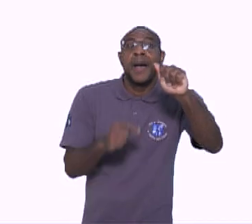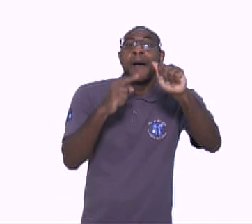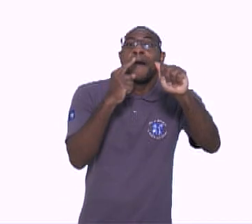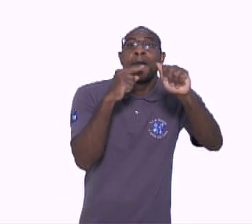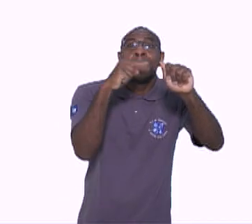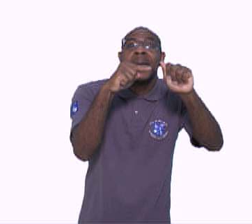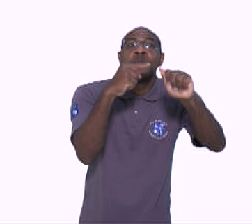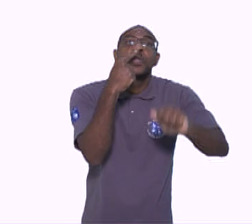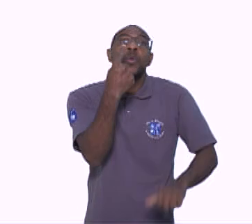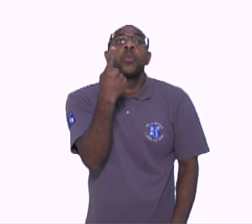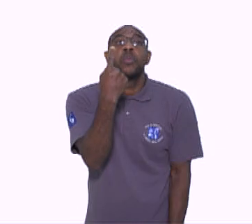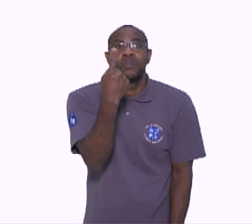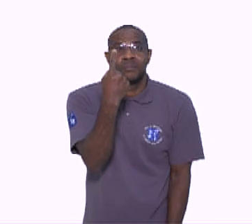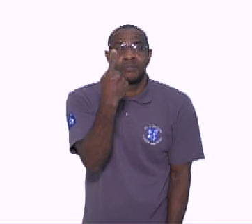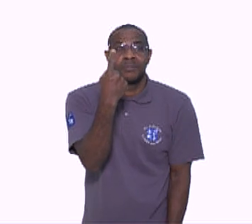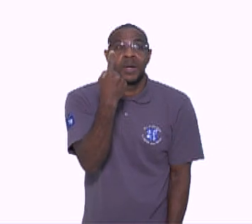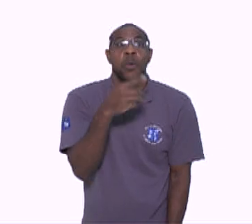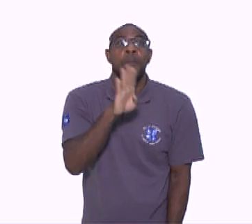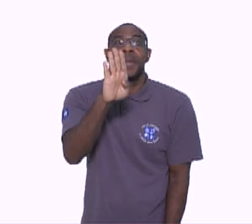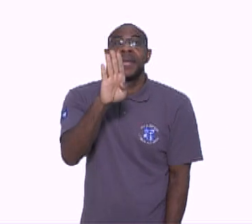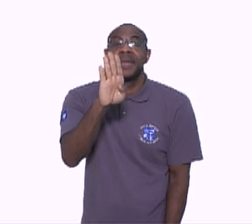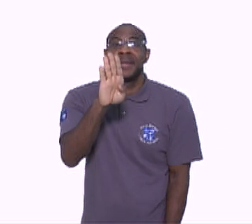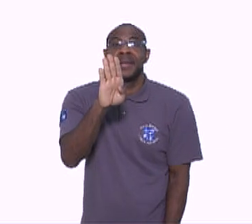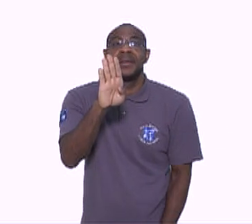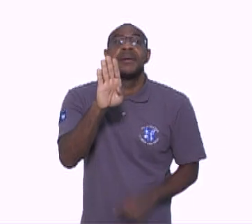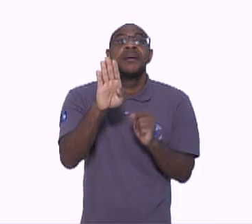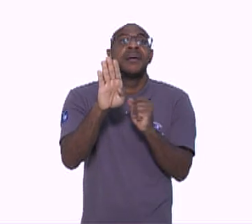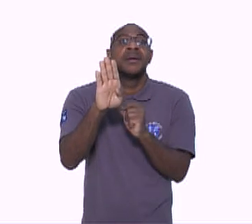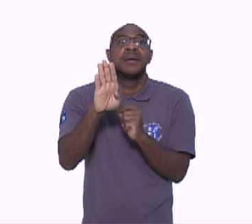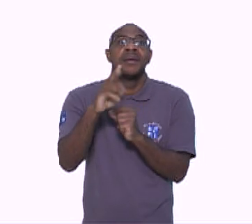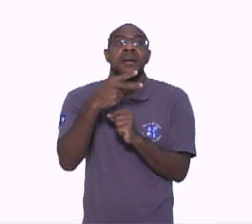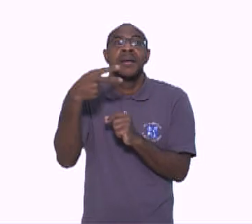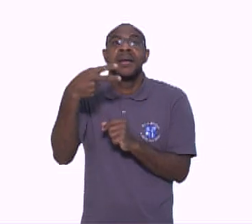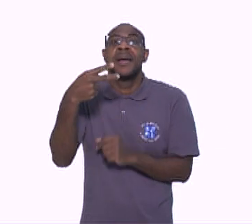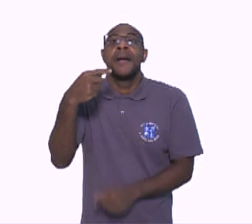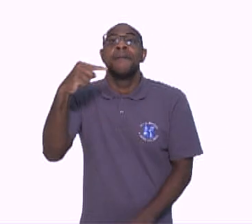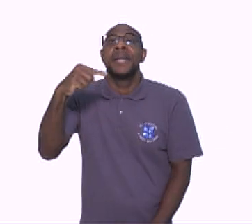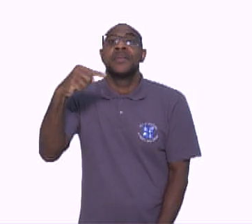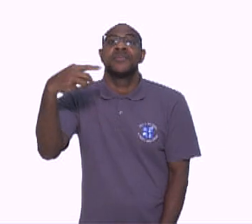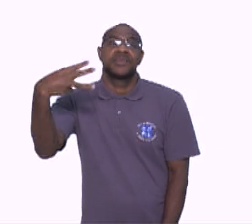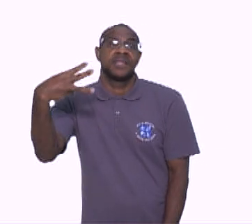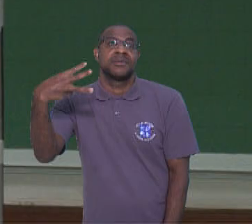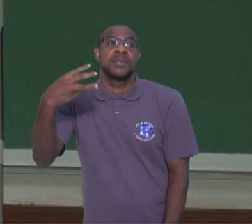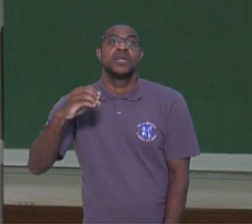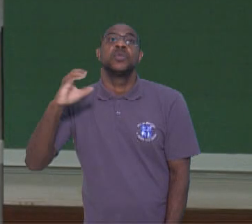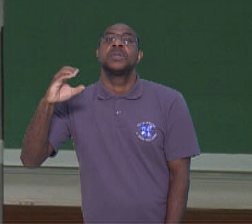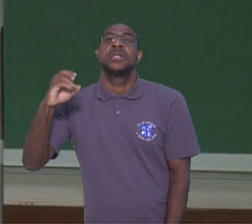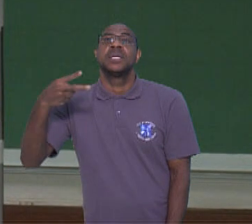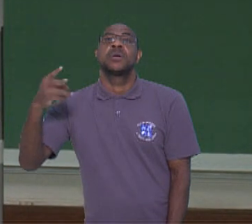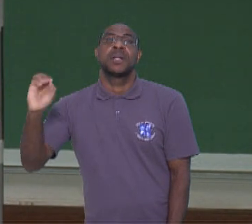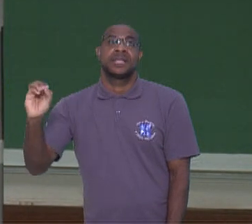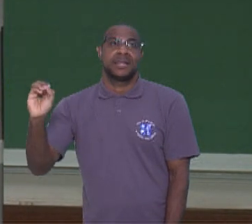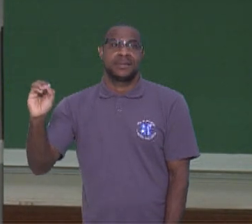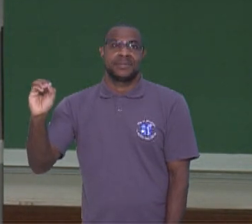menos 1. O B, no caso, é menos 3. E o C é 0. Mas,